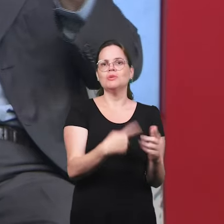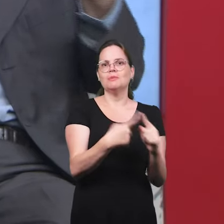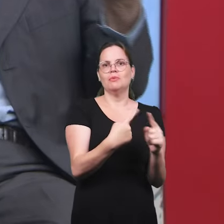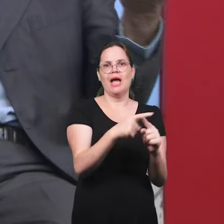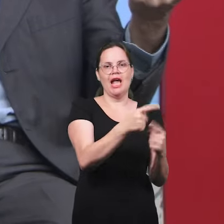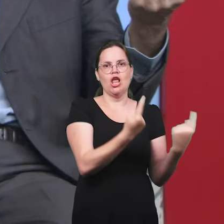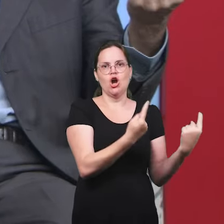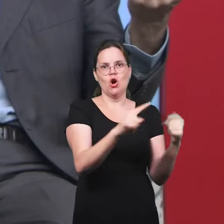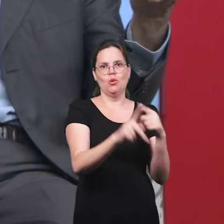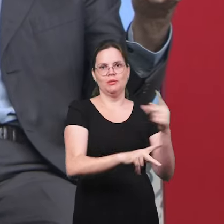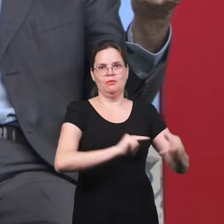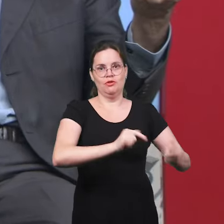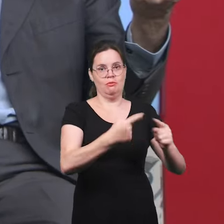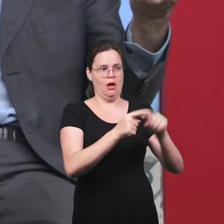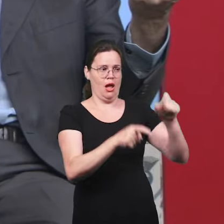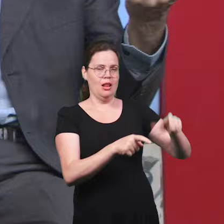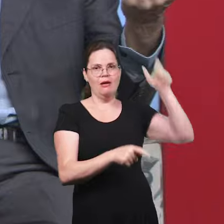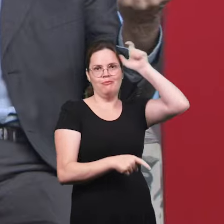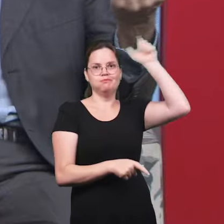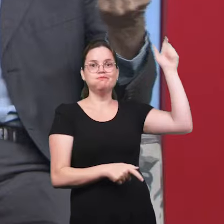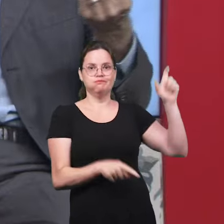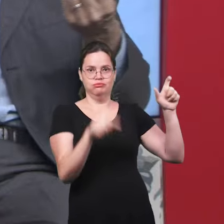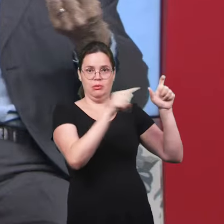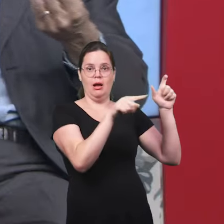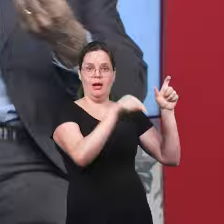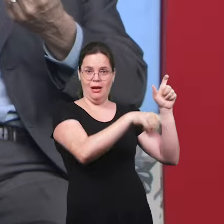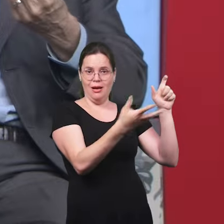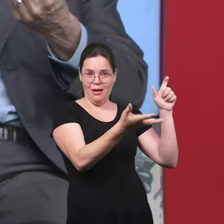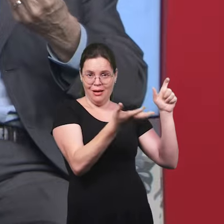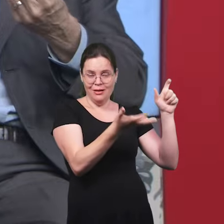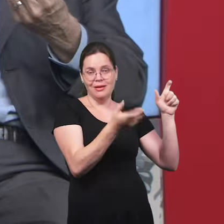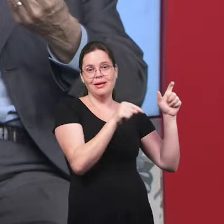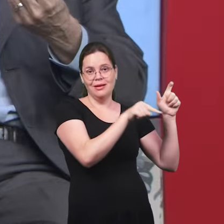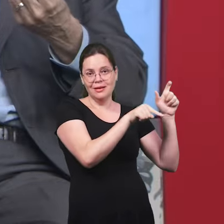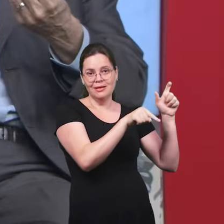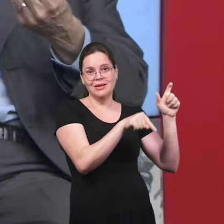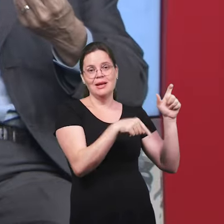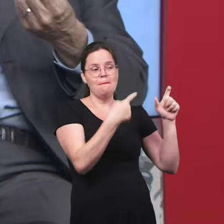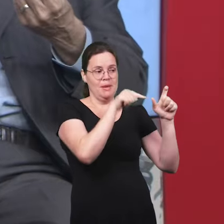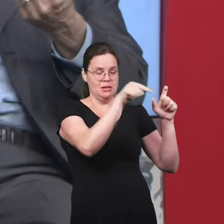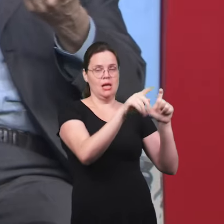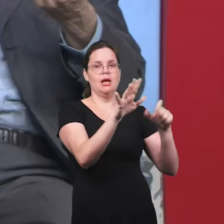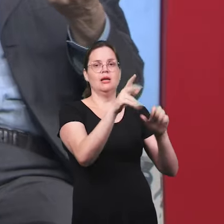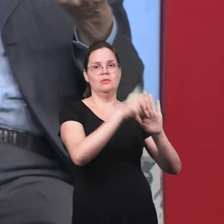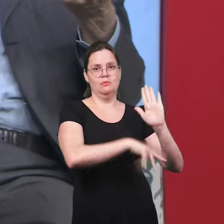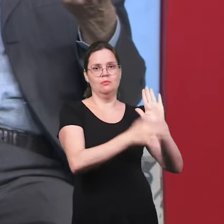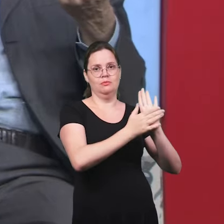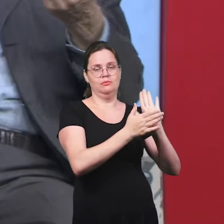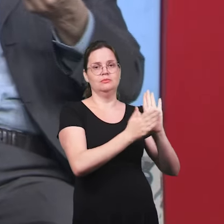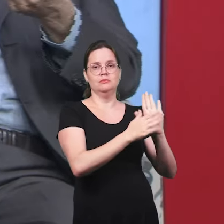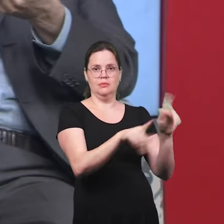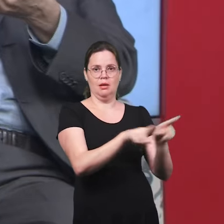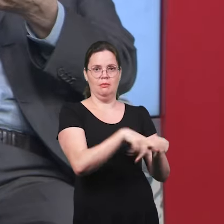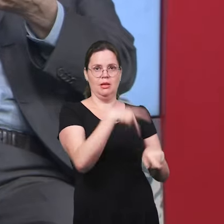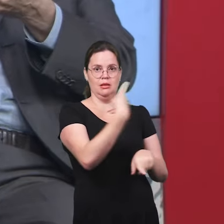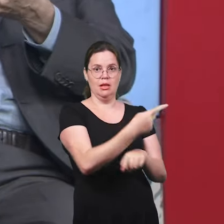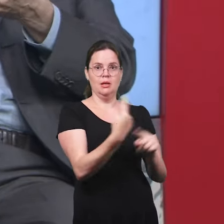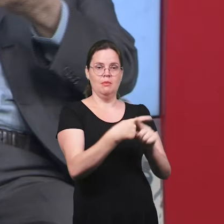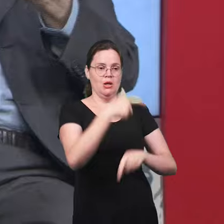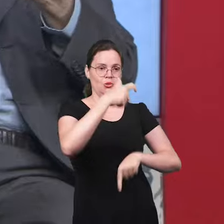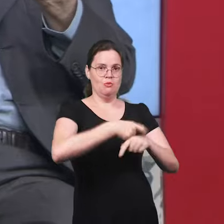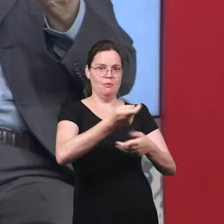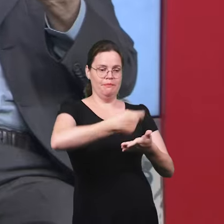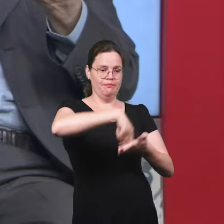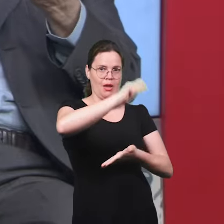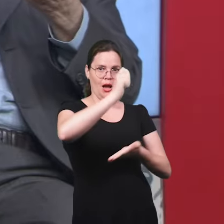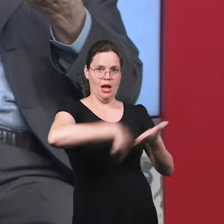na eficácia do adversário. Mas ele tem um plano. No momento que ele assina o acordo,